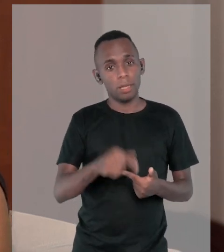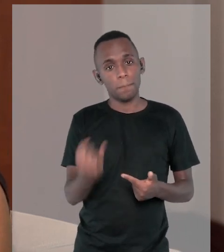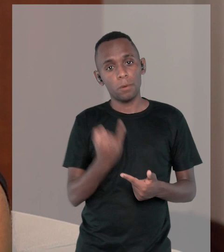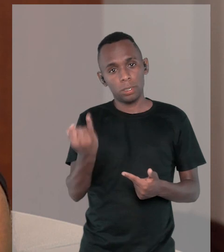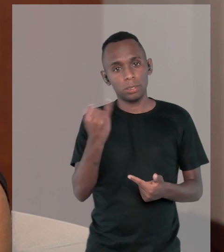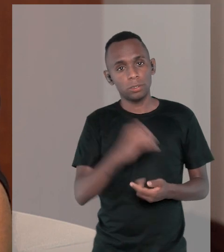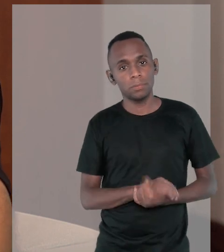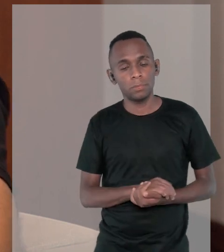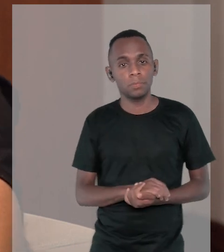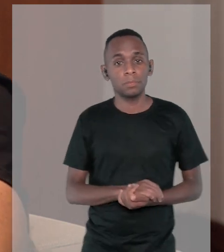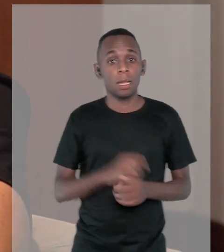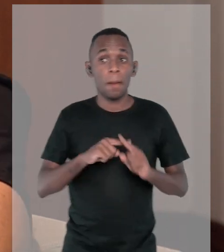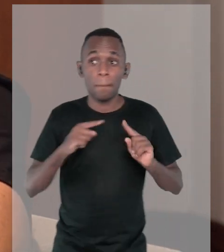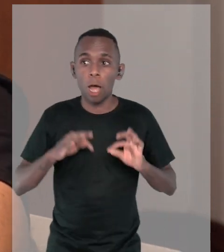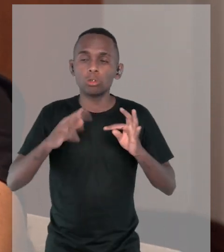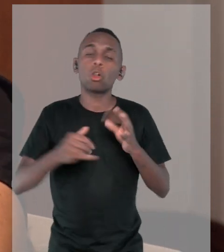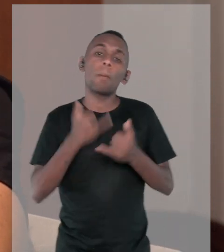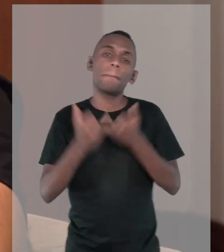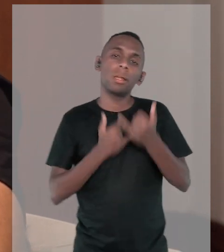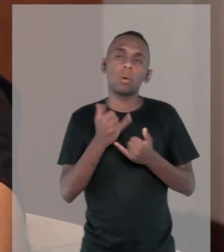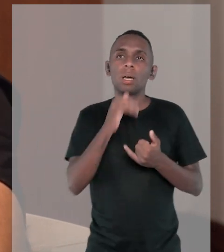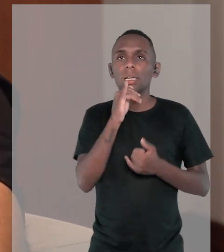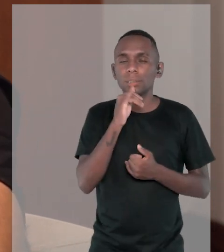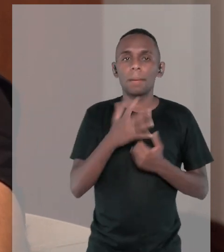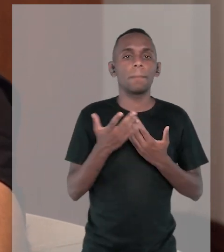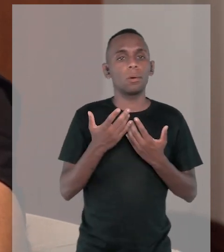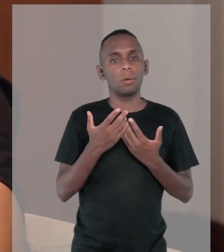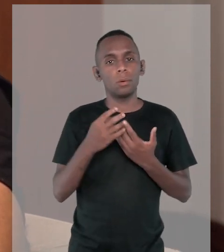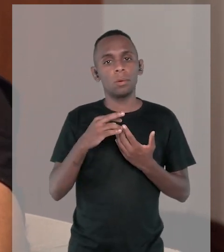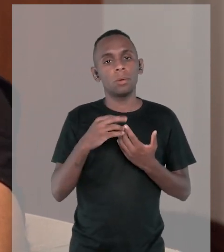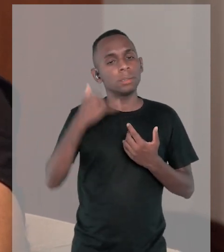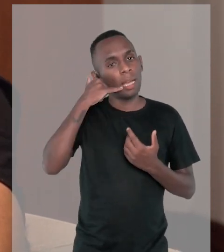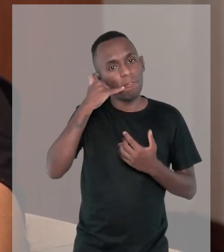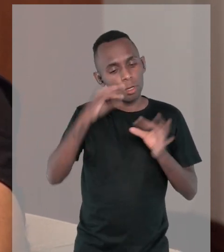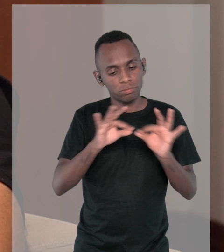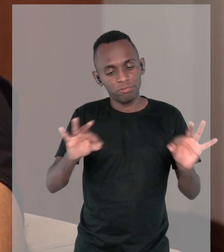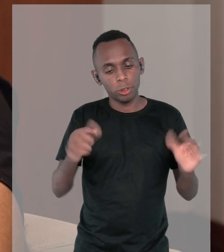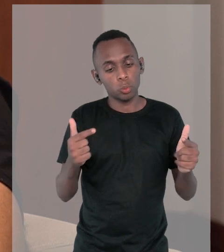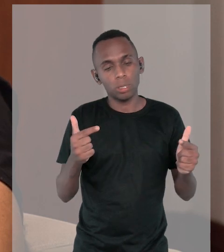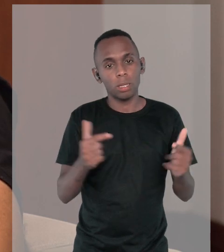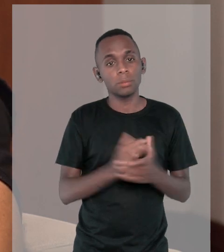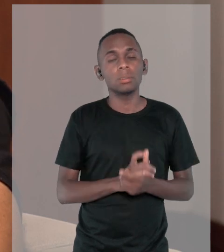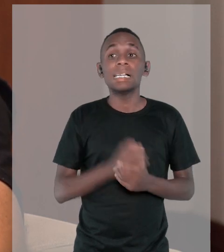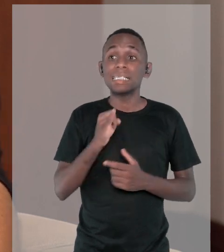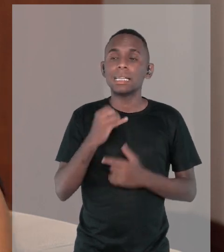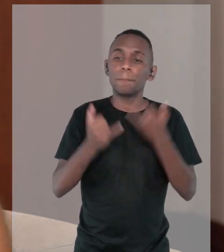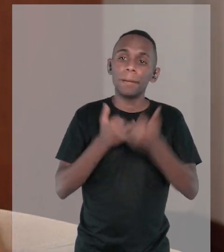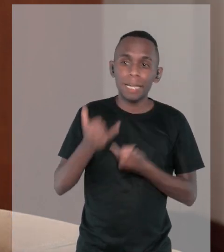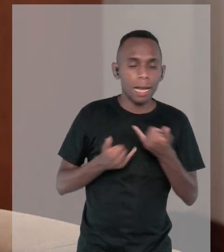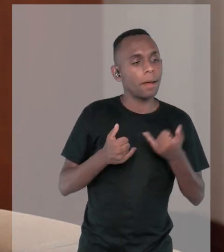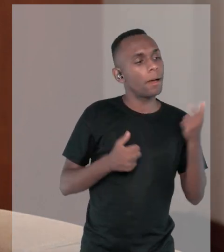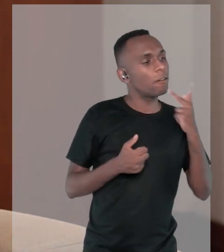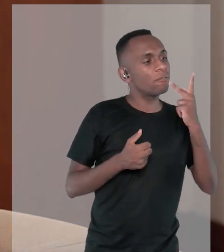importa. Só que todo mundo aqui brincou de telefone sem fio quando era criança, não brincou? Como é? E se a gente brincar de telefone